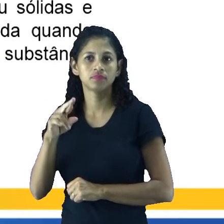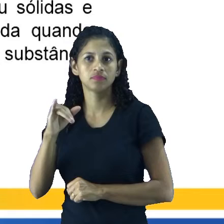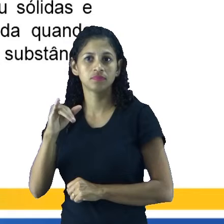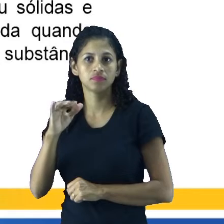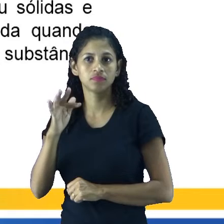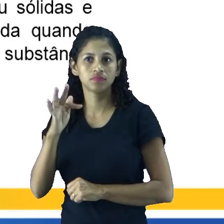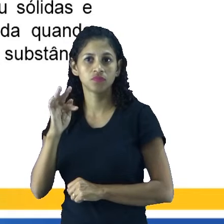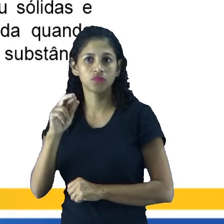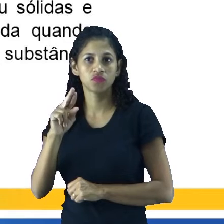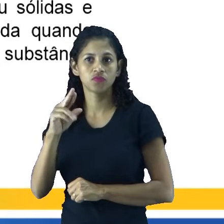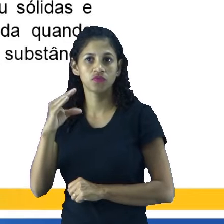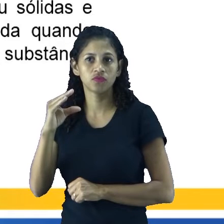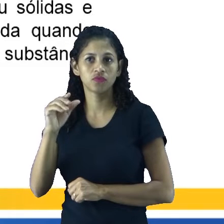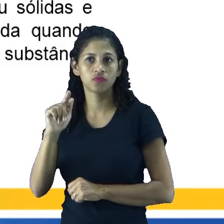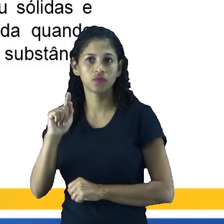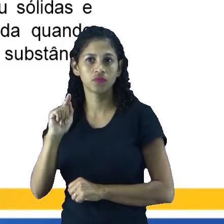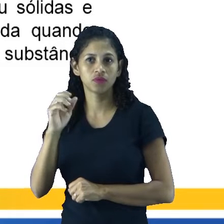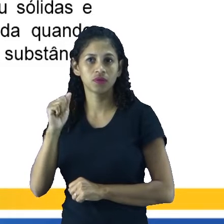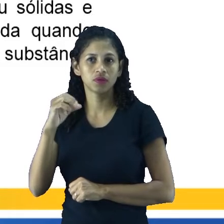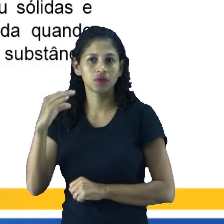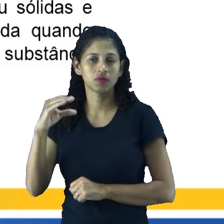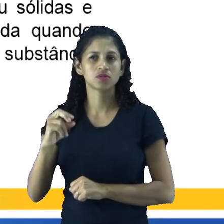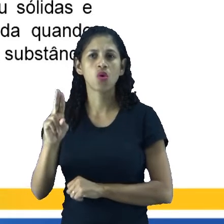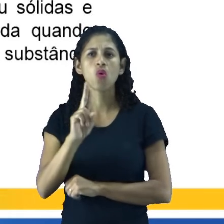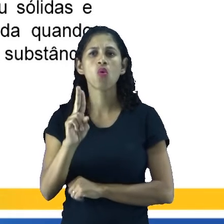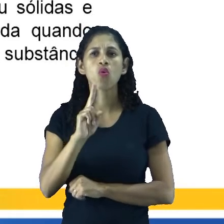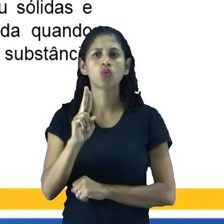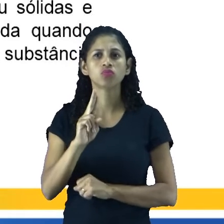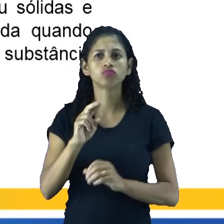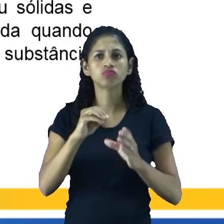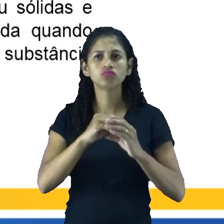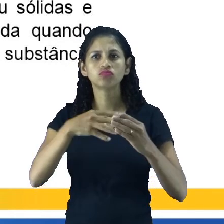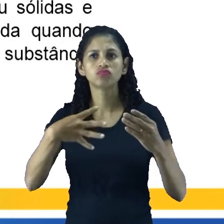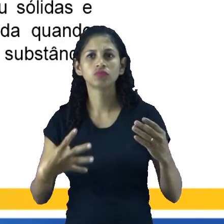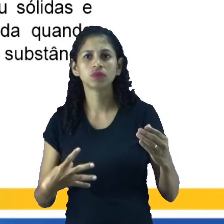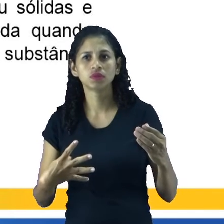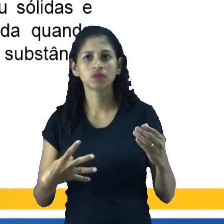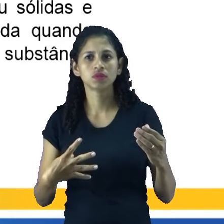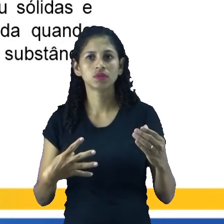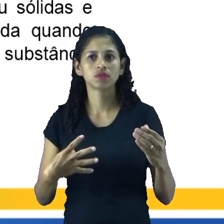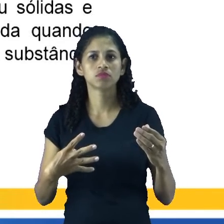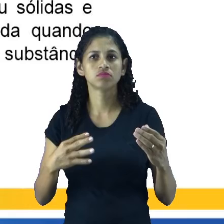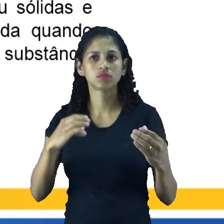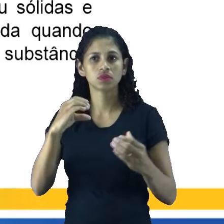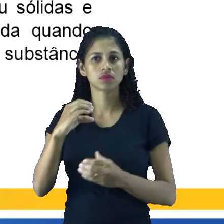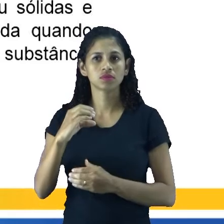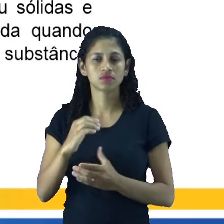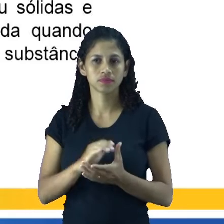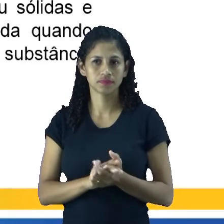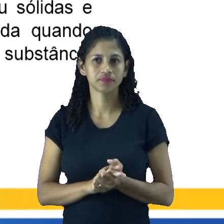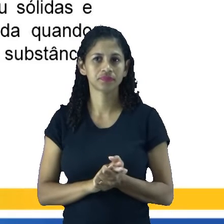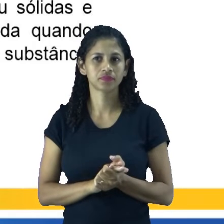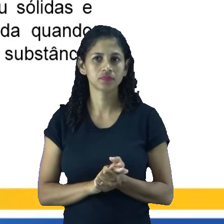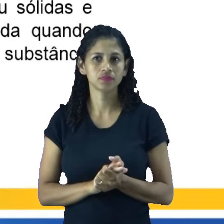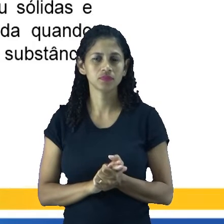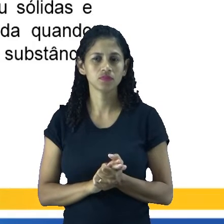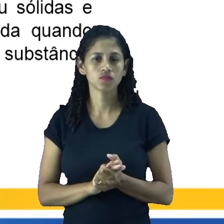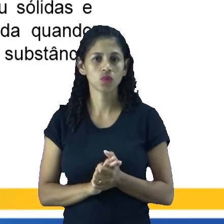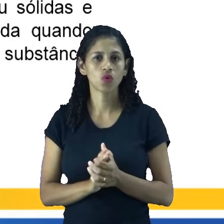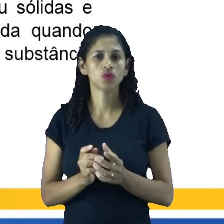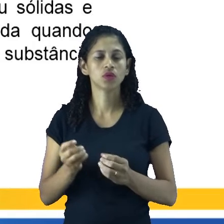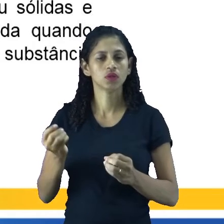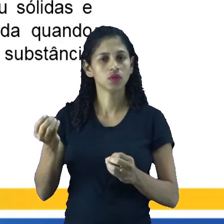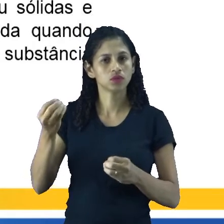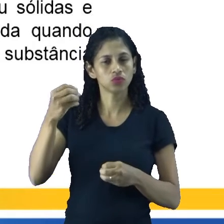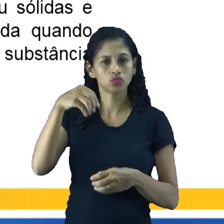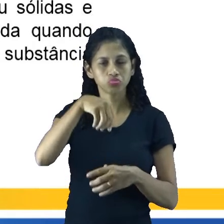fracionada. A centrifugação ela utiliza como princípio a força centrífuga. Nesse caso, os elementos são colocados